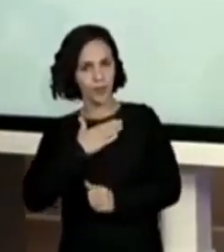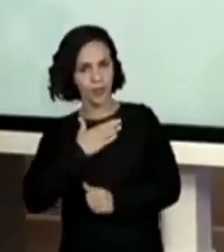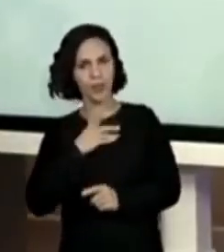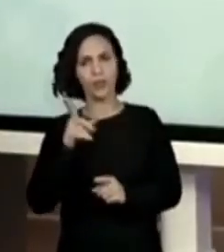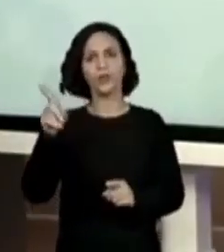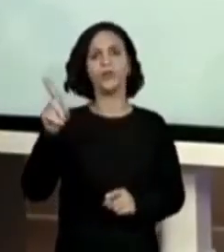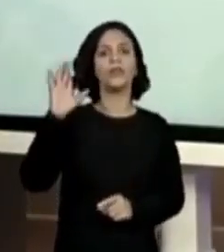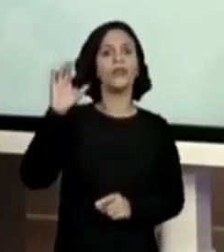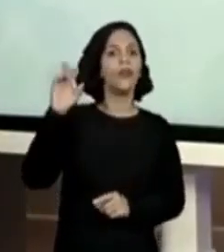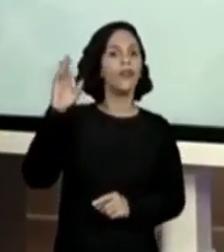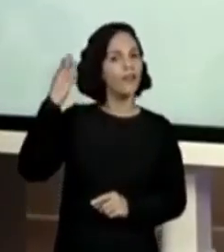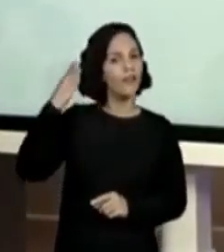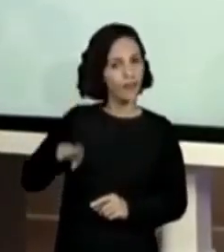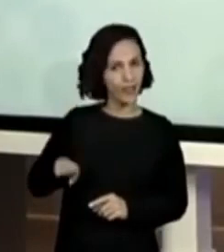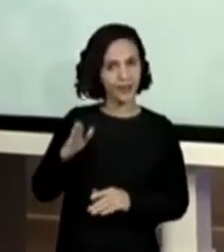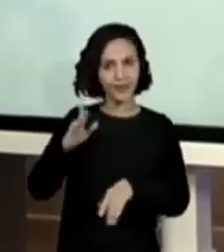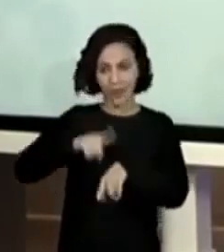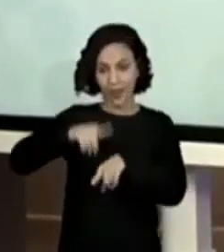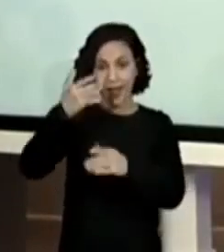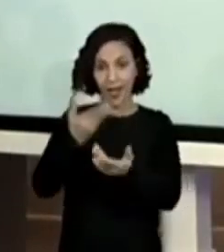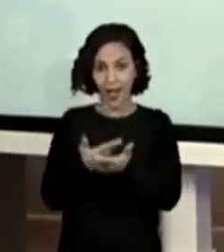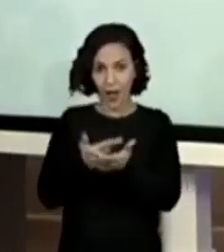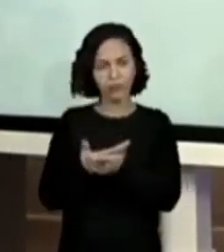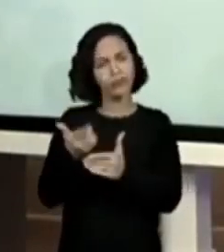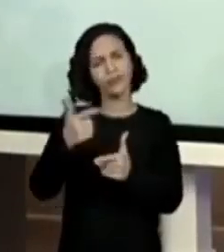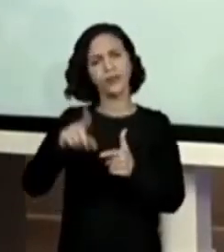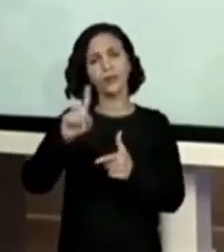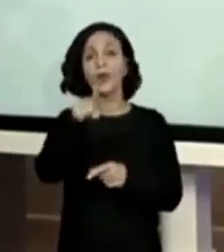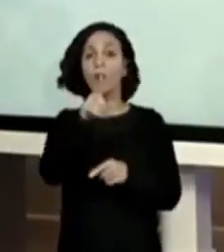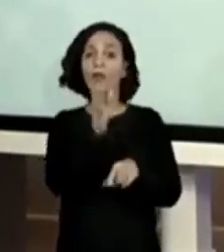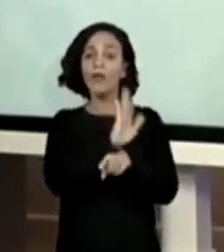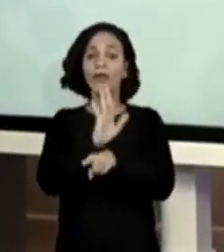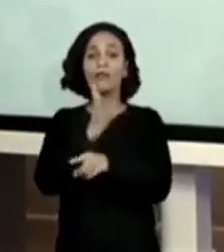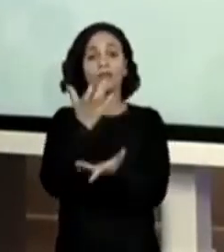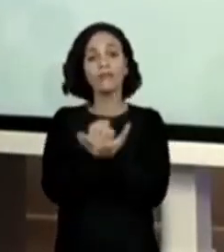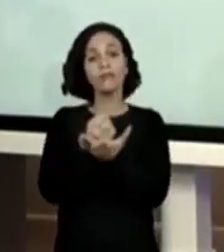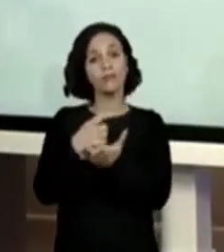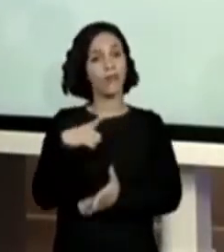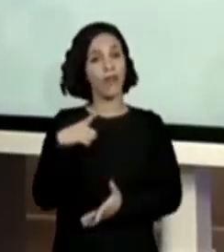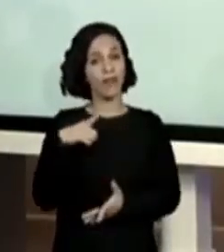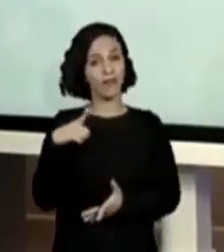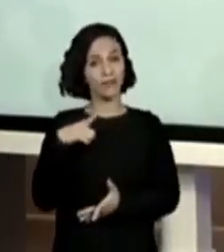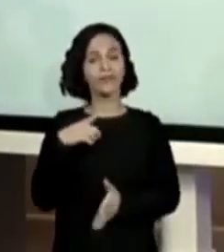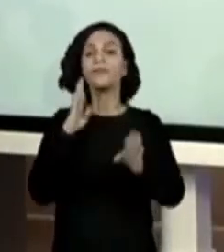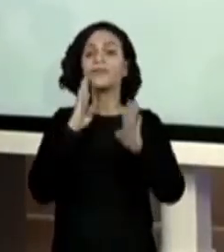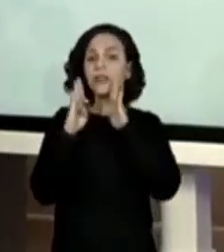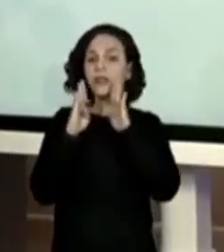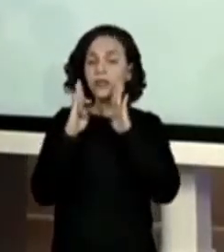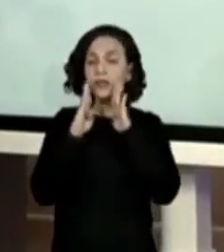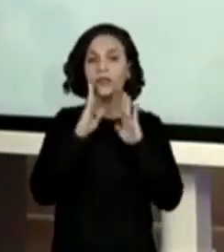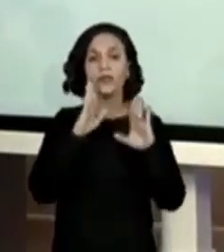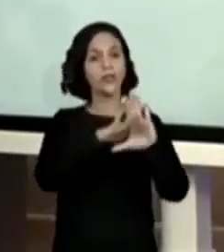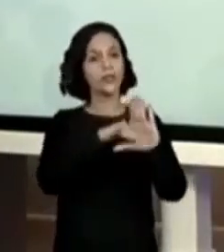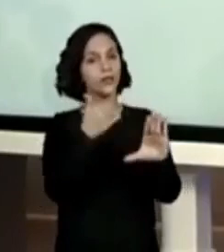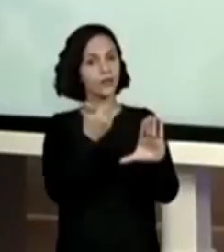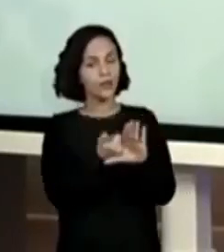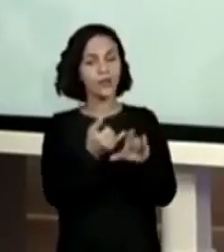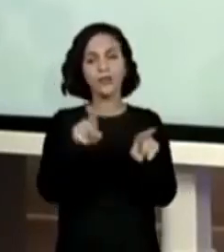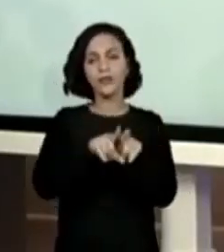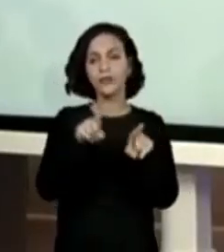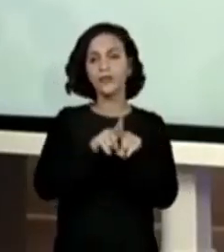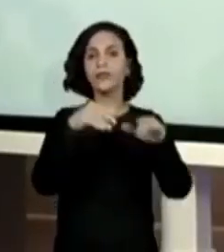Fran durante a aula, não tem problema, o vídeo das aulas fica gravado no Facebook, no YouTube e